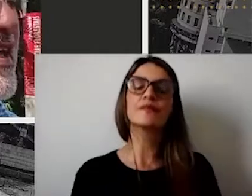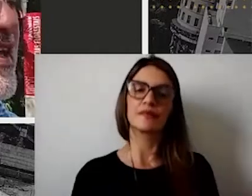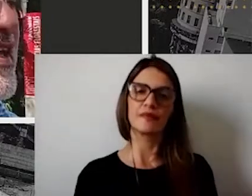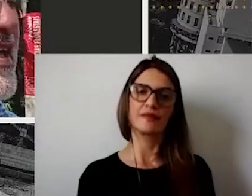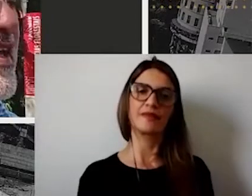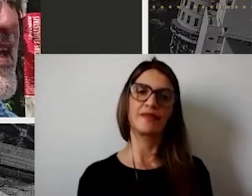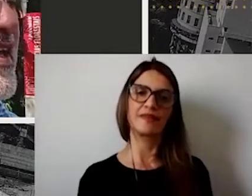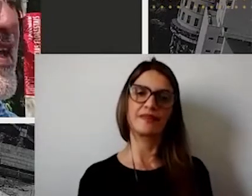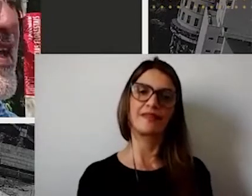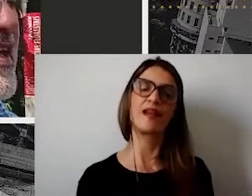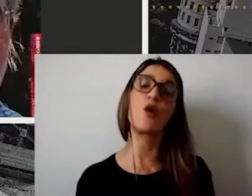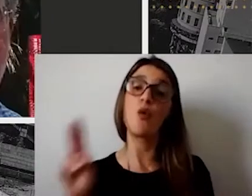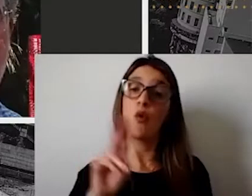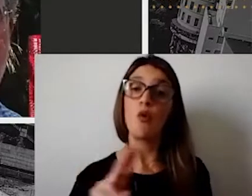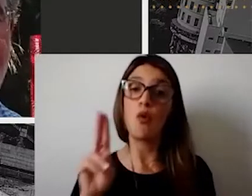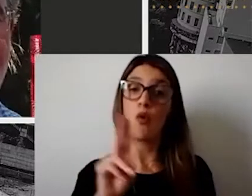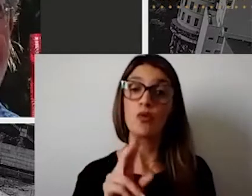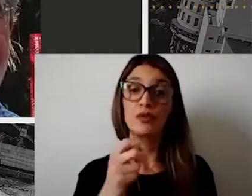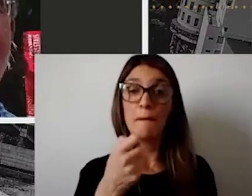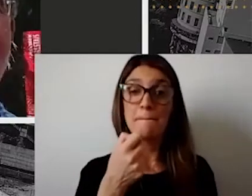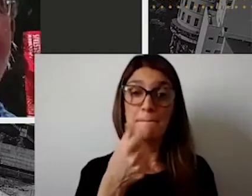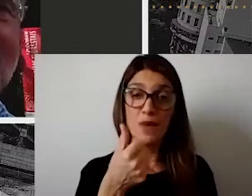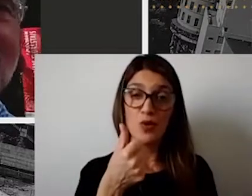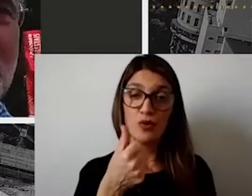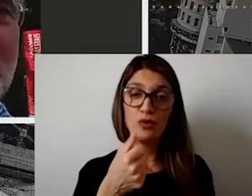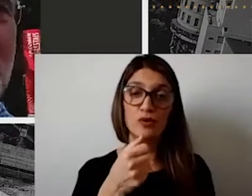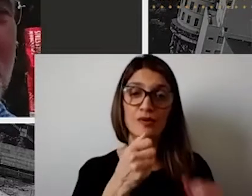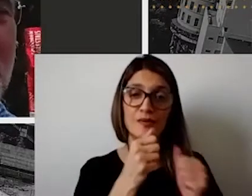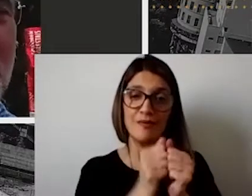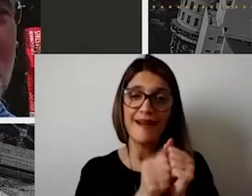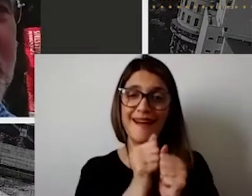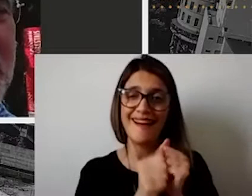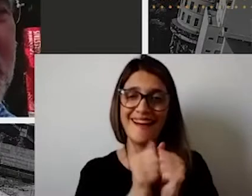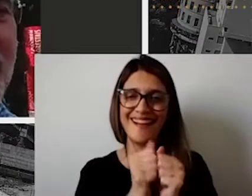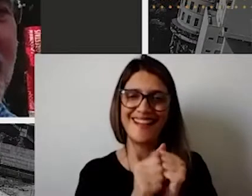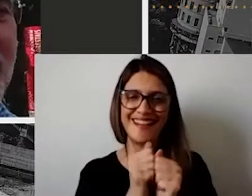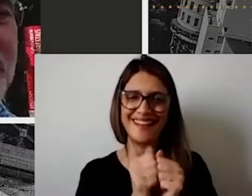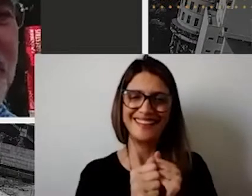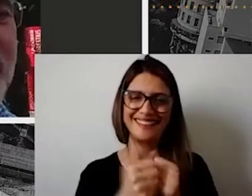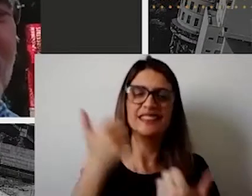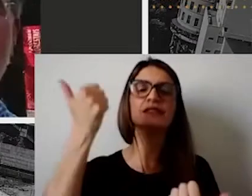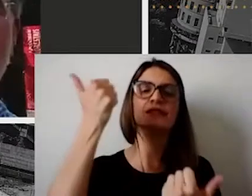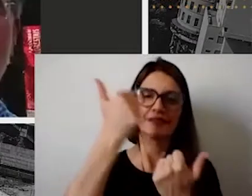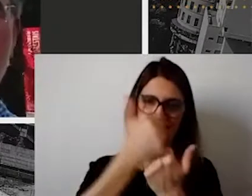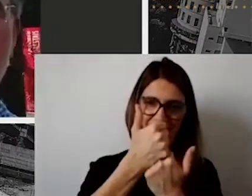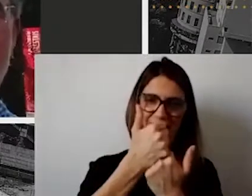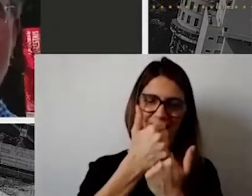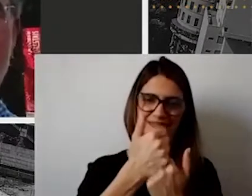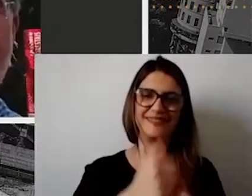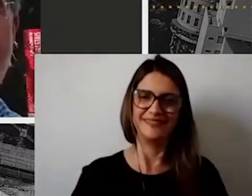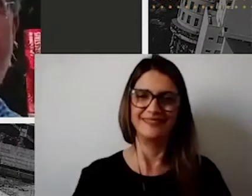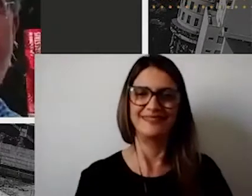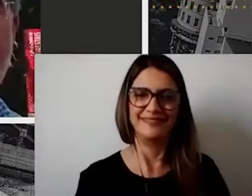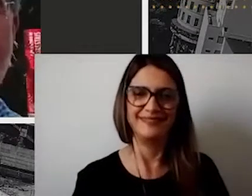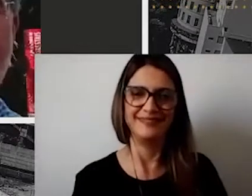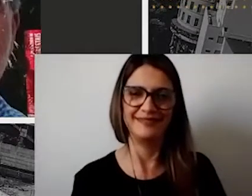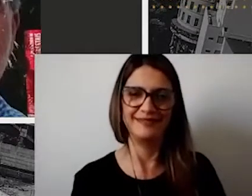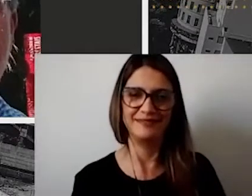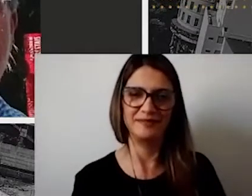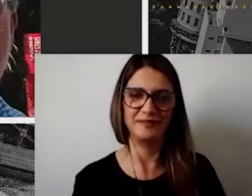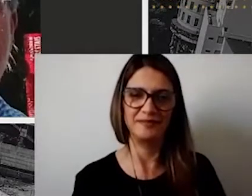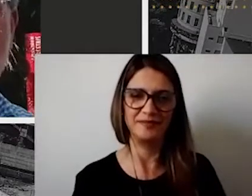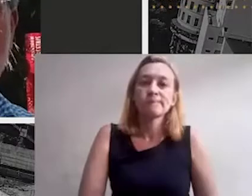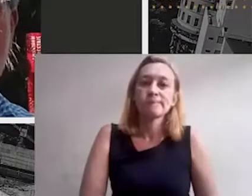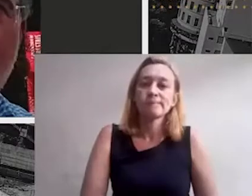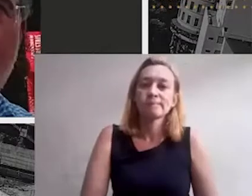você só usa um pouquinho ali para ralar, né? Então, é muito pouco em termos relativos a outros produtos, não tem o trator, não